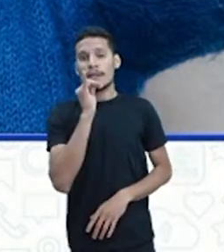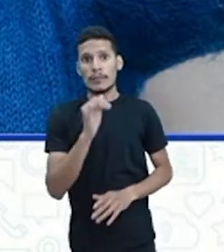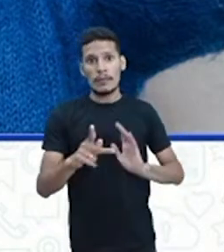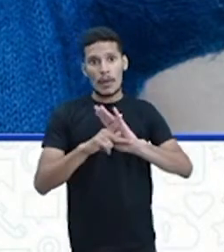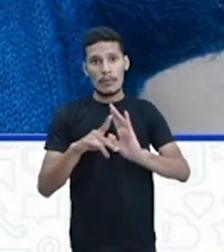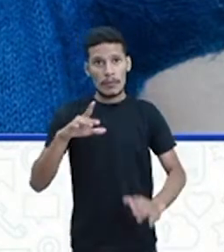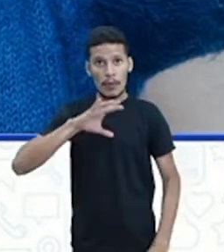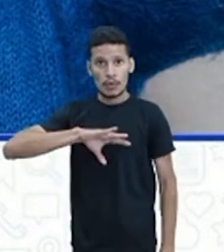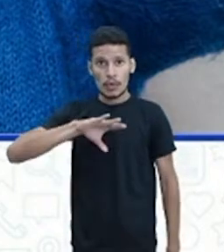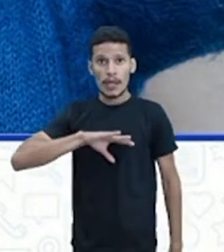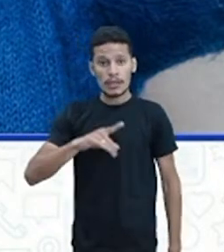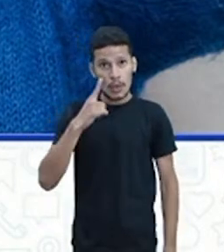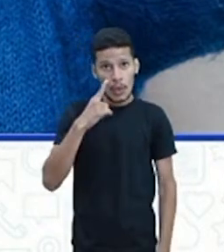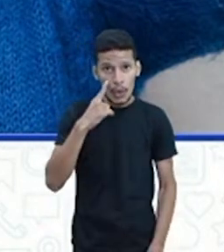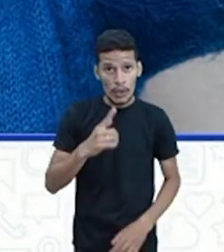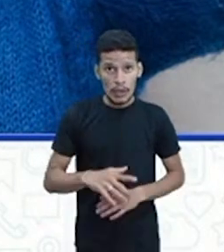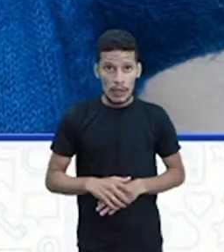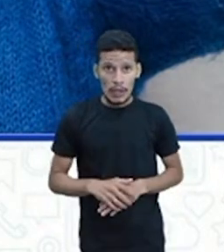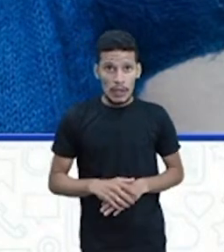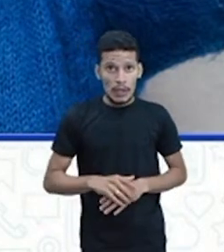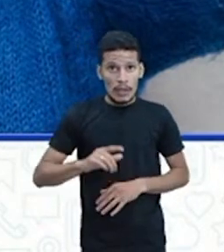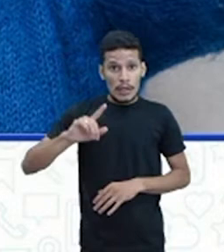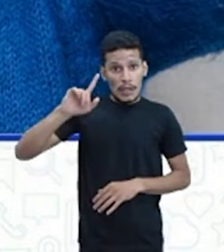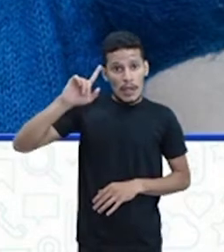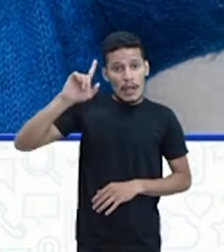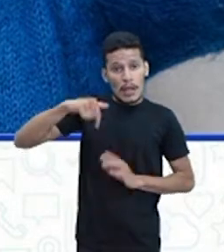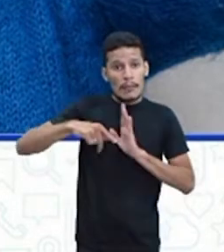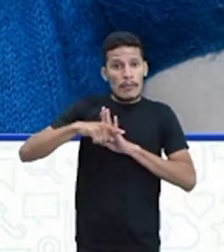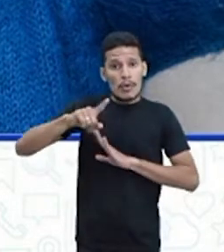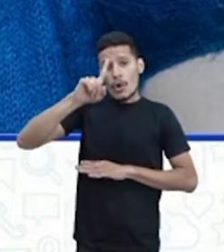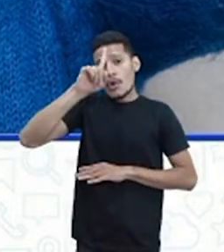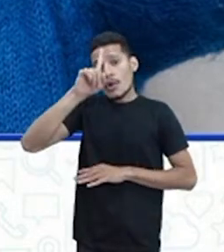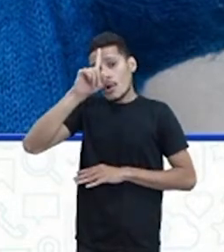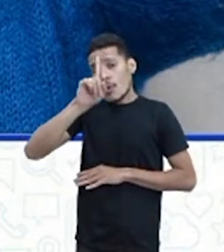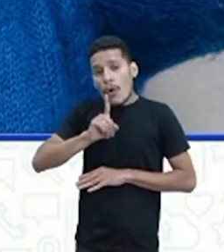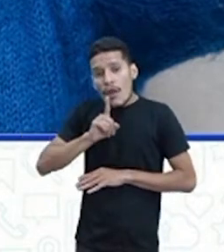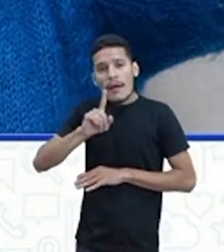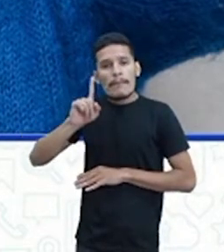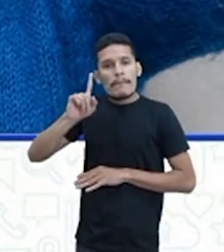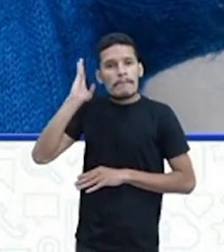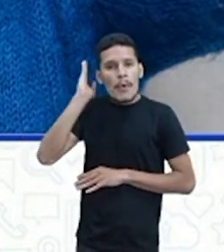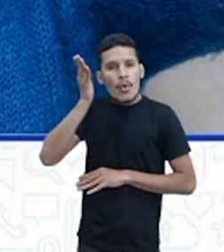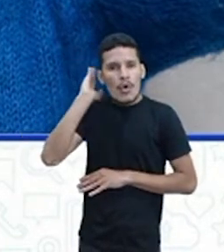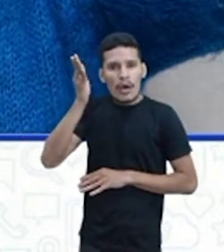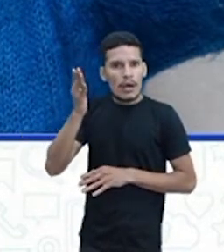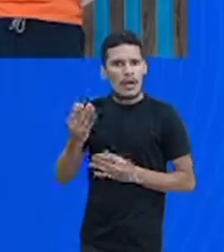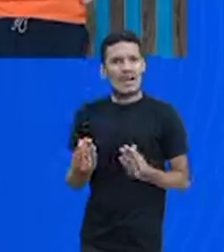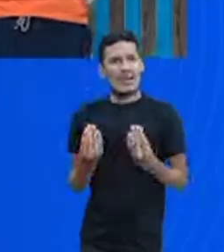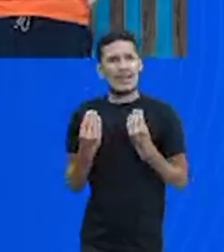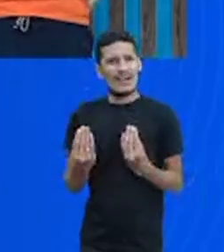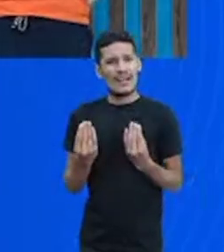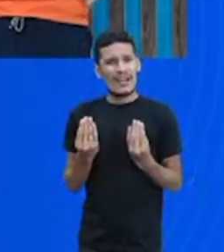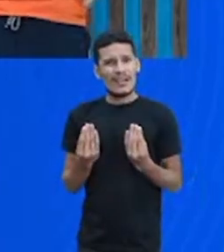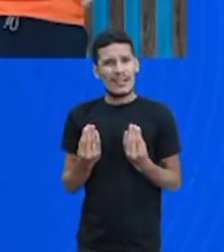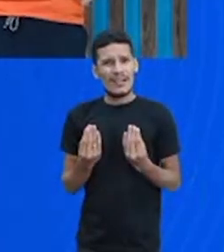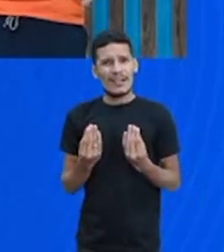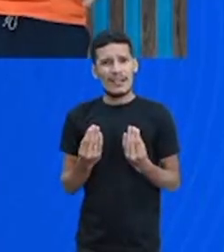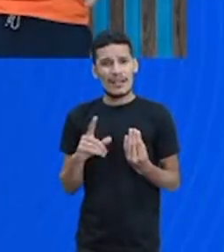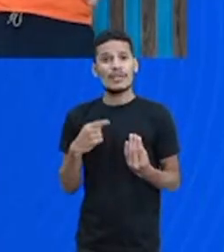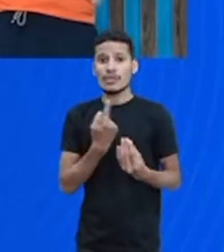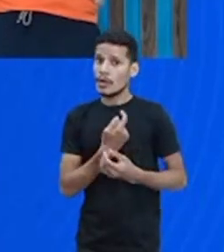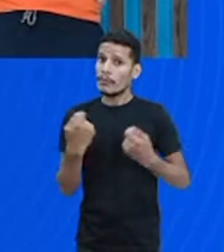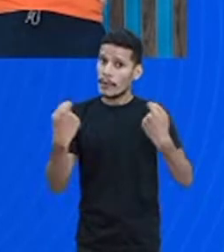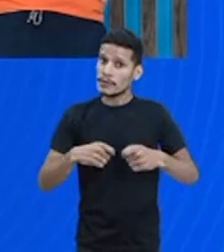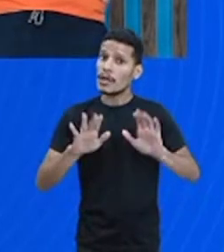Inclusive, esses estereótipos são muito material de textos cômicos e que a gente tem que ficar um pouco mais sensível,